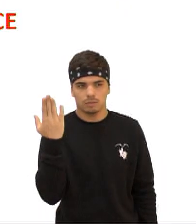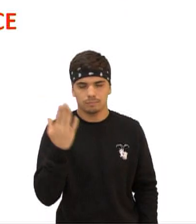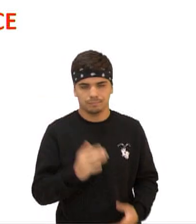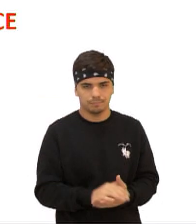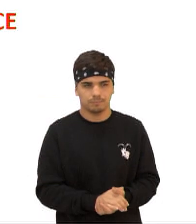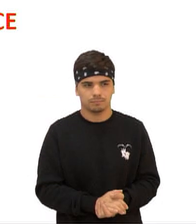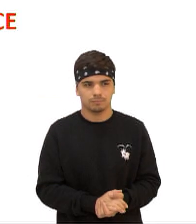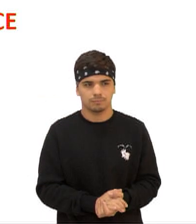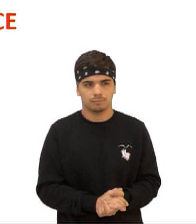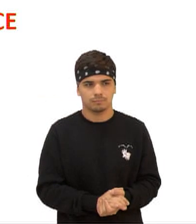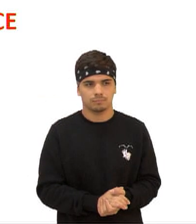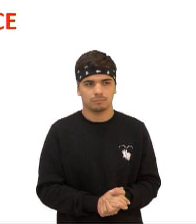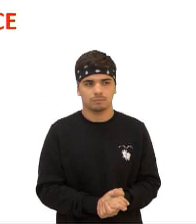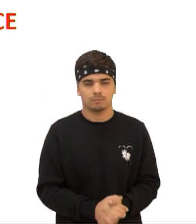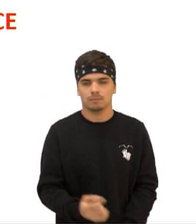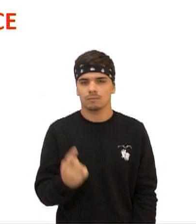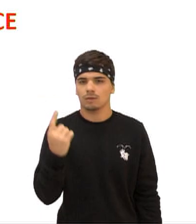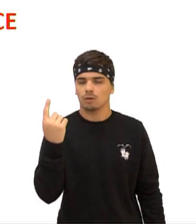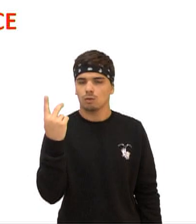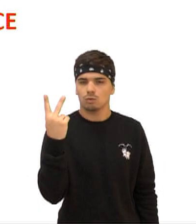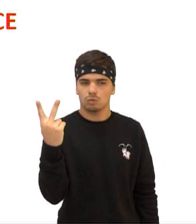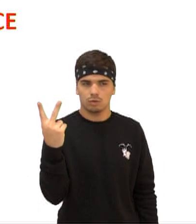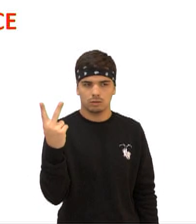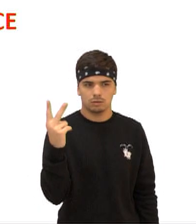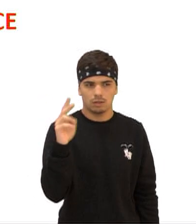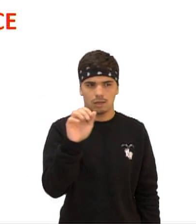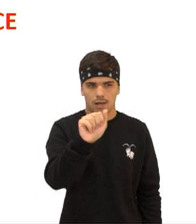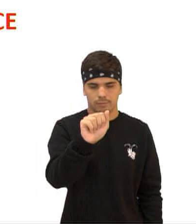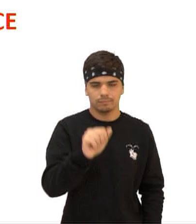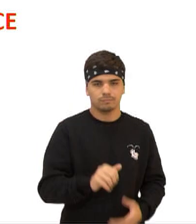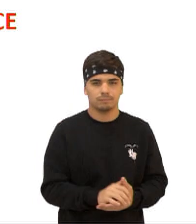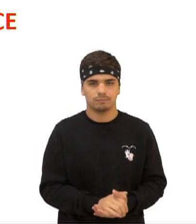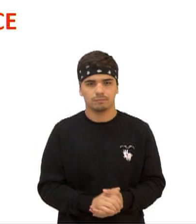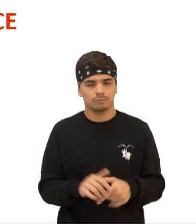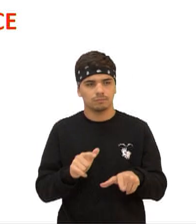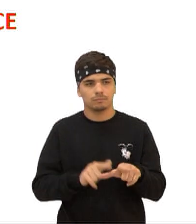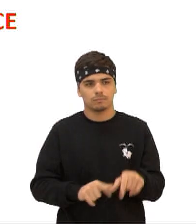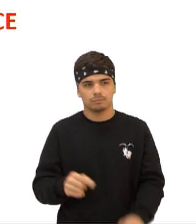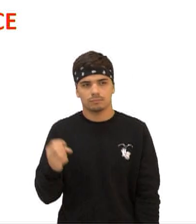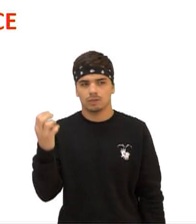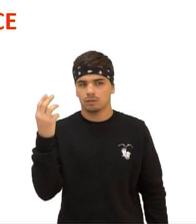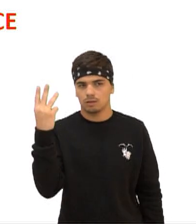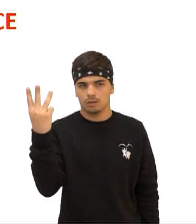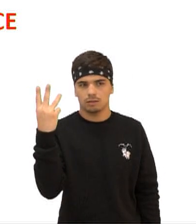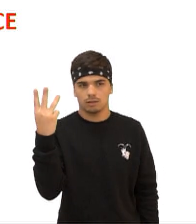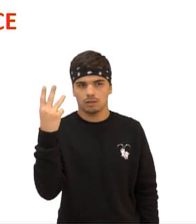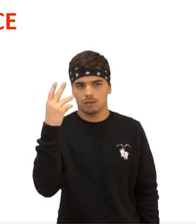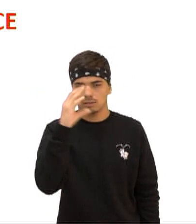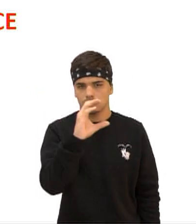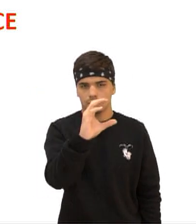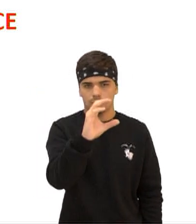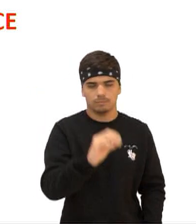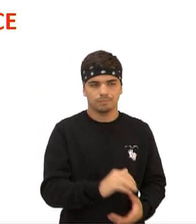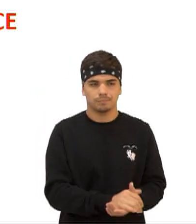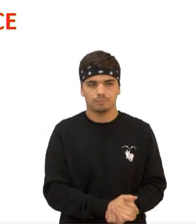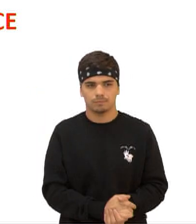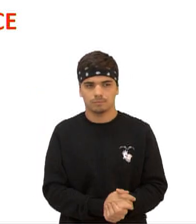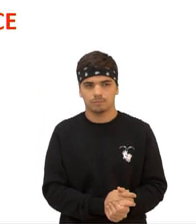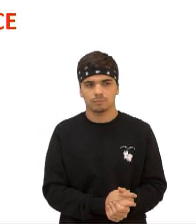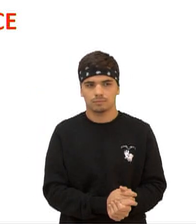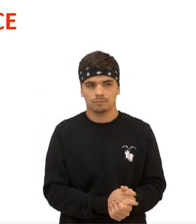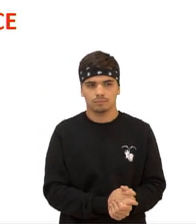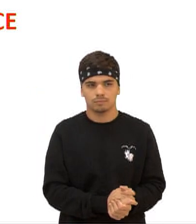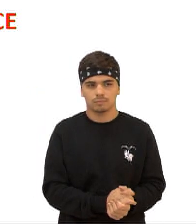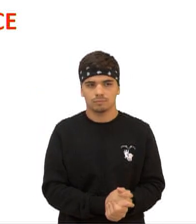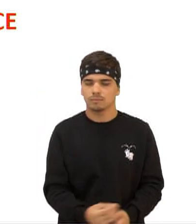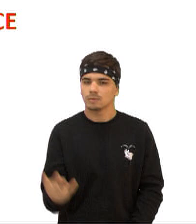está andando de bicicleta na número 3 A letra C ele está play the guitar número 4 só